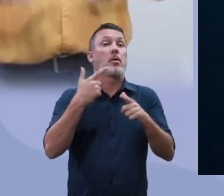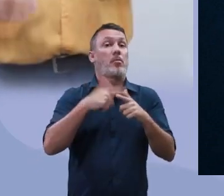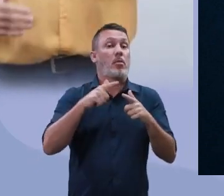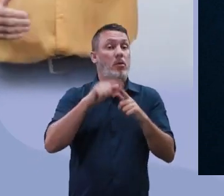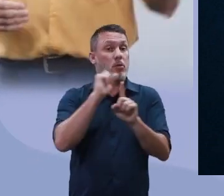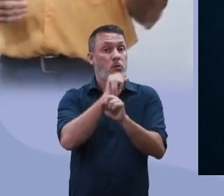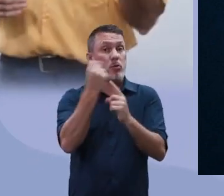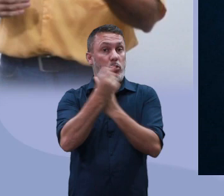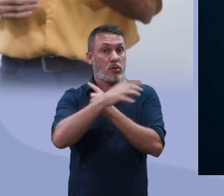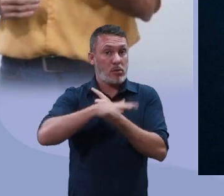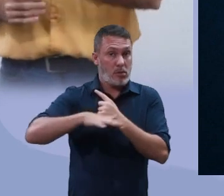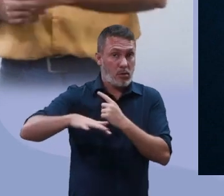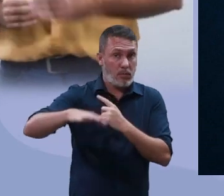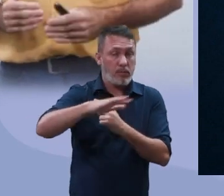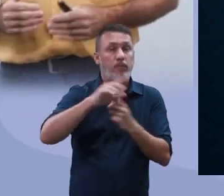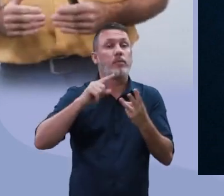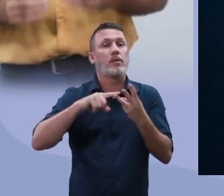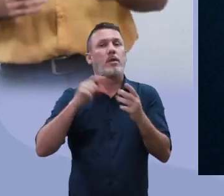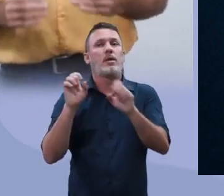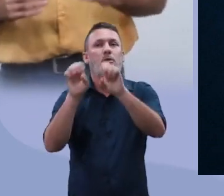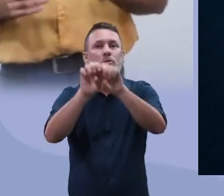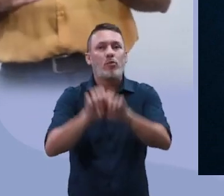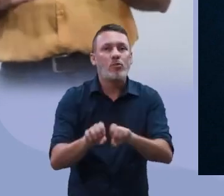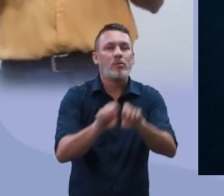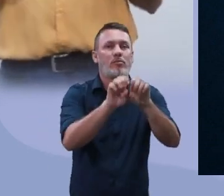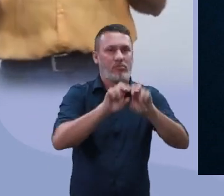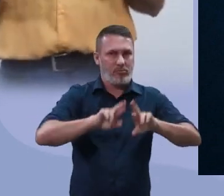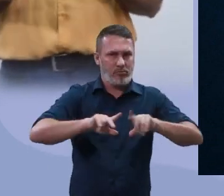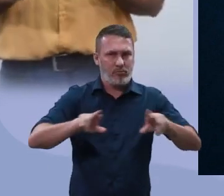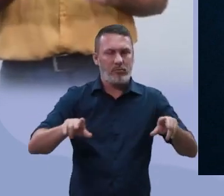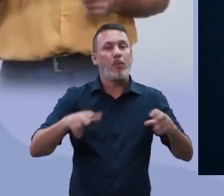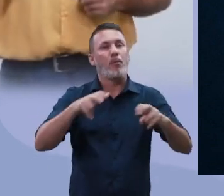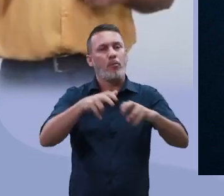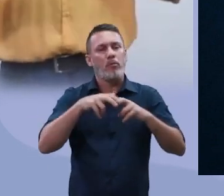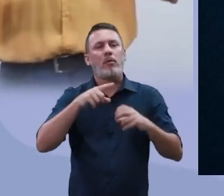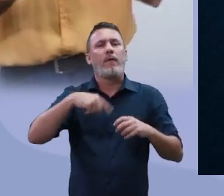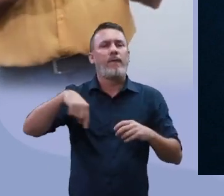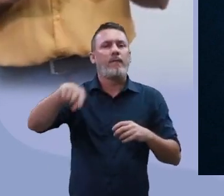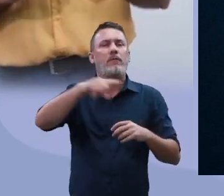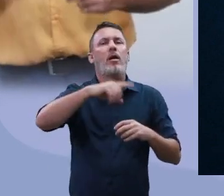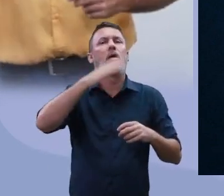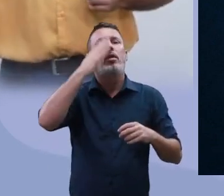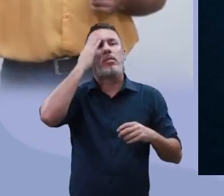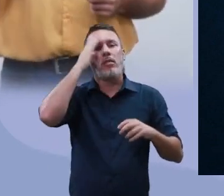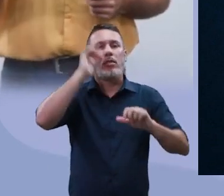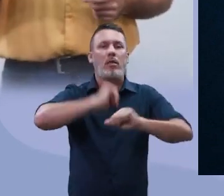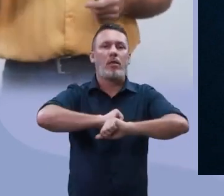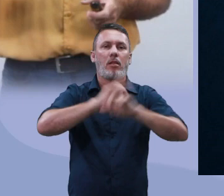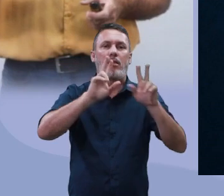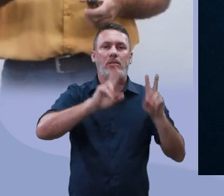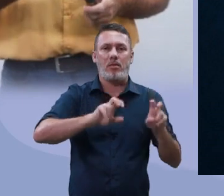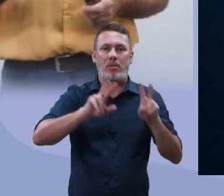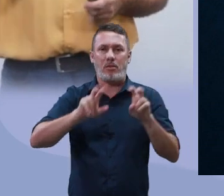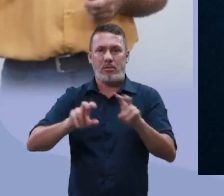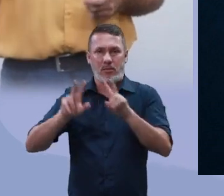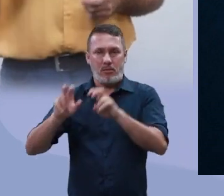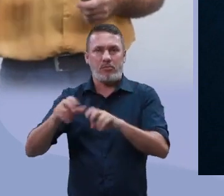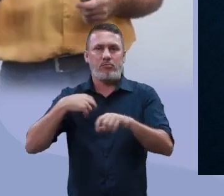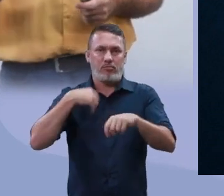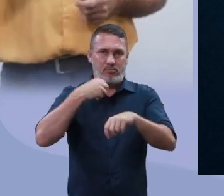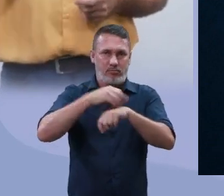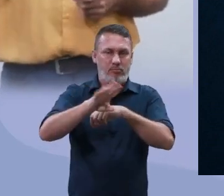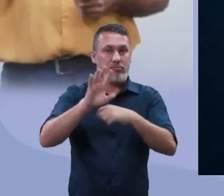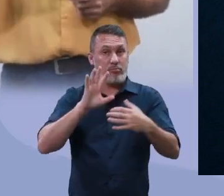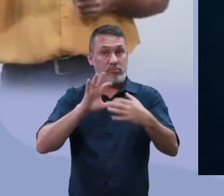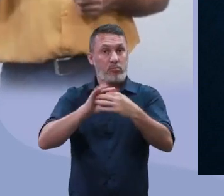sociais urbanos, os problemas estruturais urbanos. Então, dessa forma, nós vamos começar a entender cada uma dessas temáticas, e que